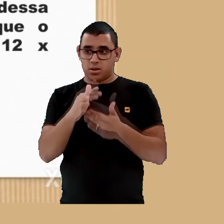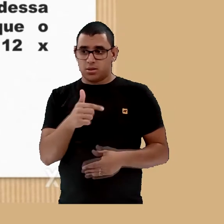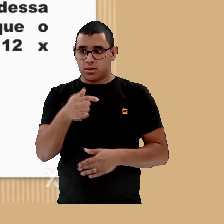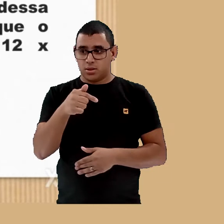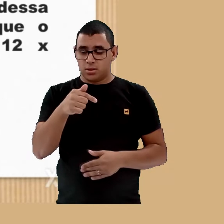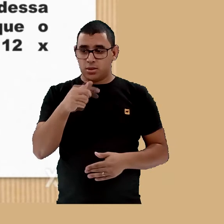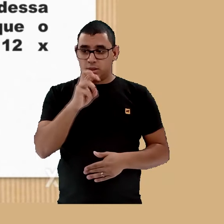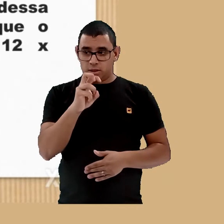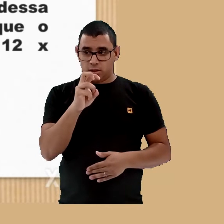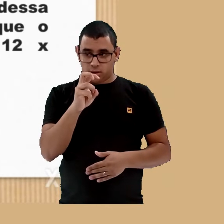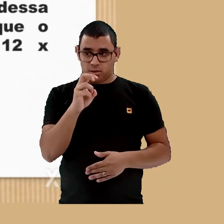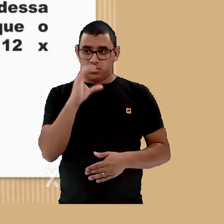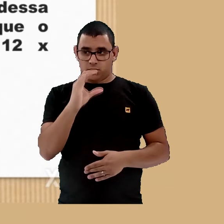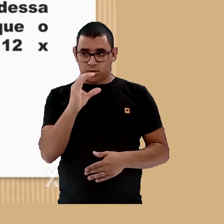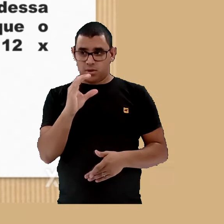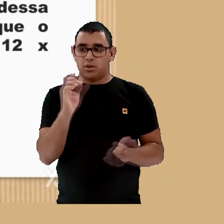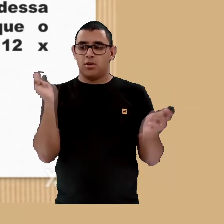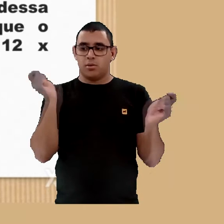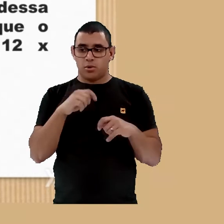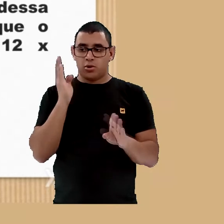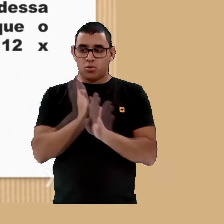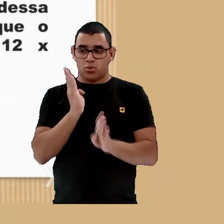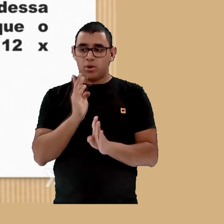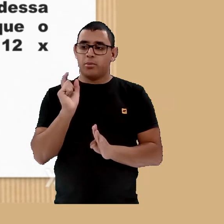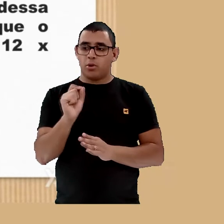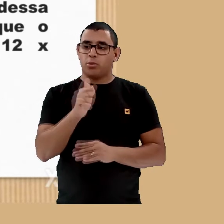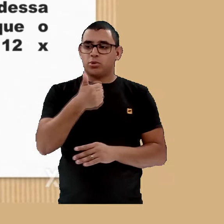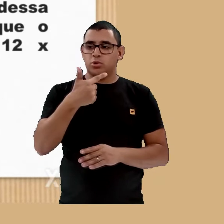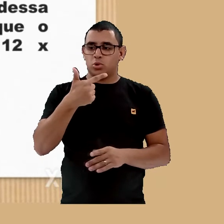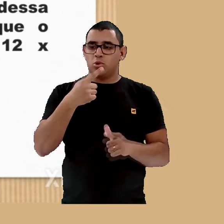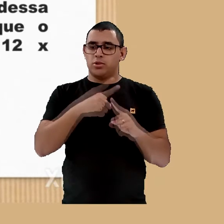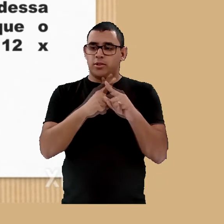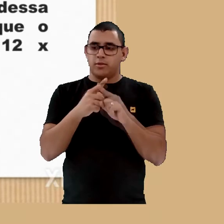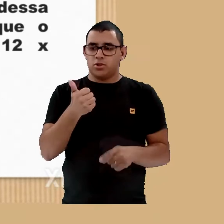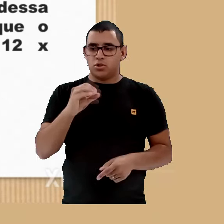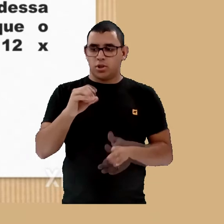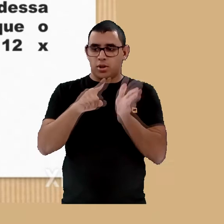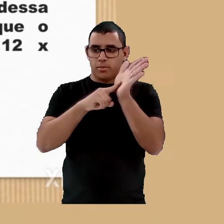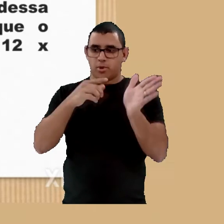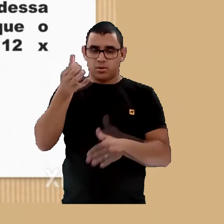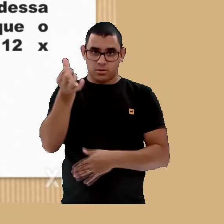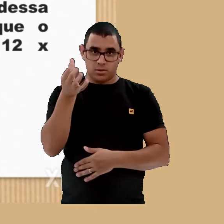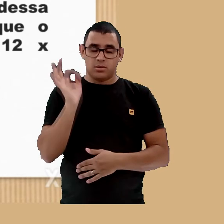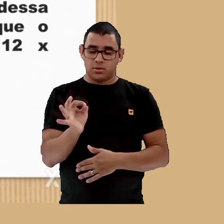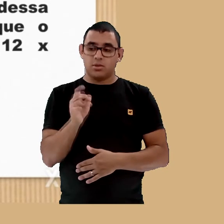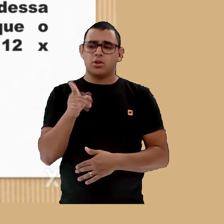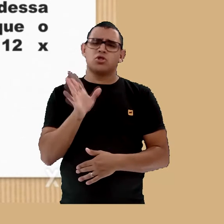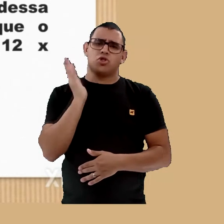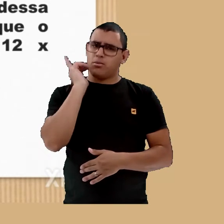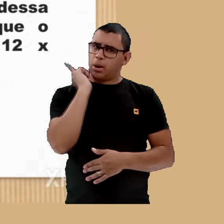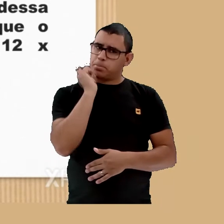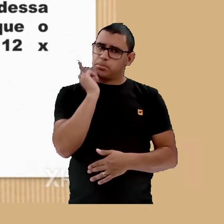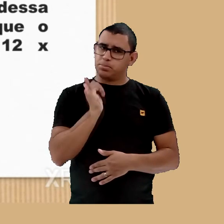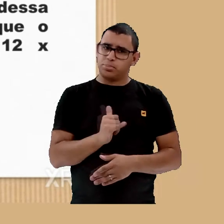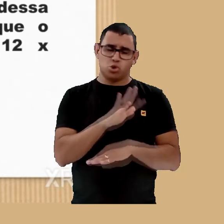Celsius, sabendo que o coeficiente de dilatação linear do ferro é de 12 vezes 10 a menos 6? Então, observem que eles deram